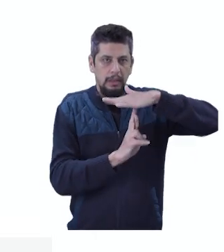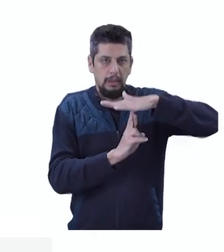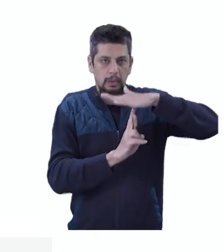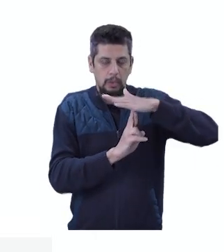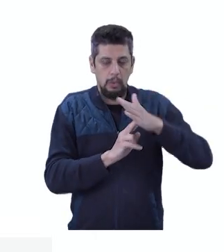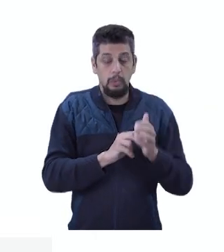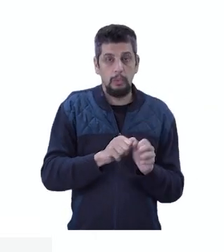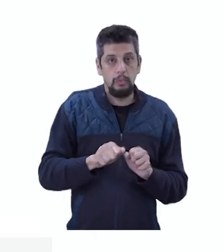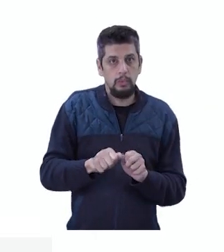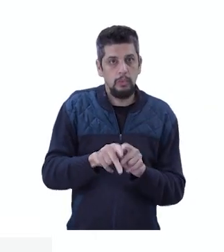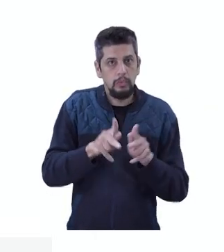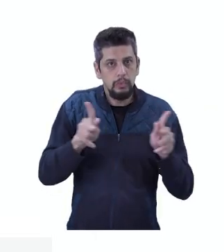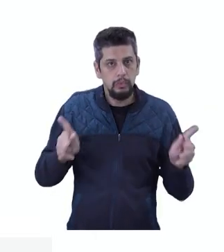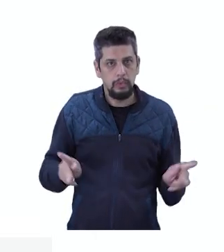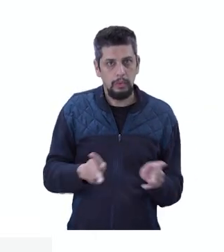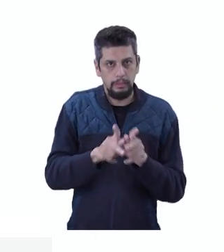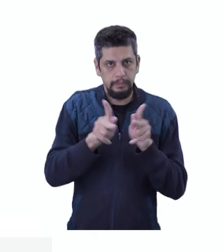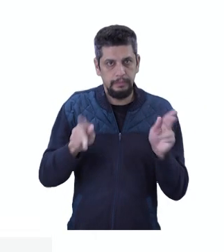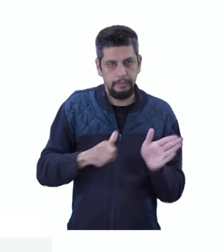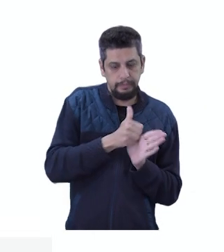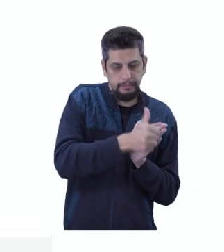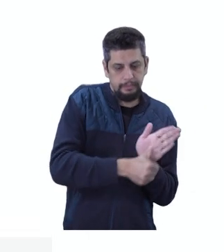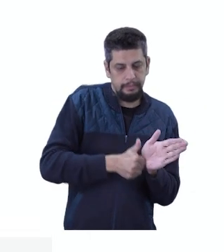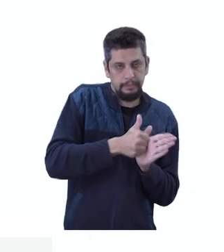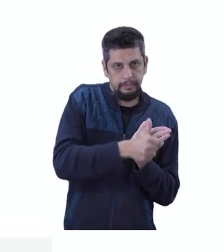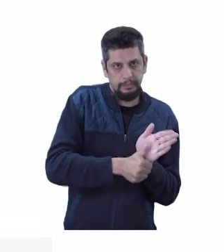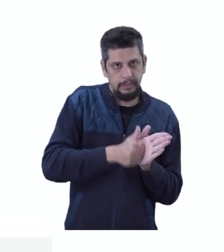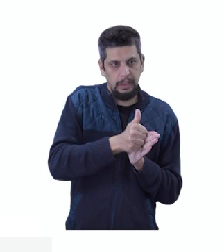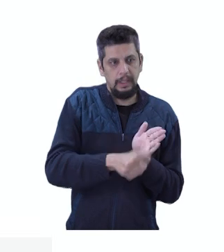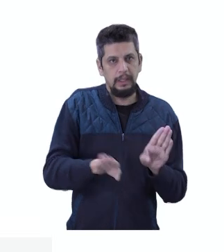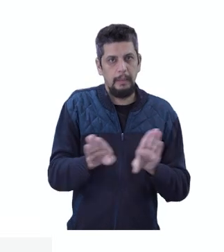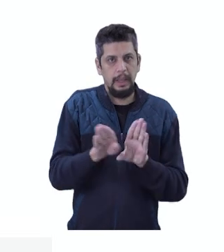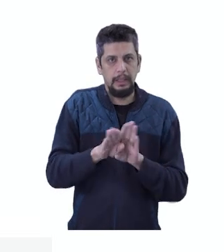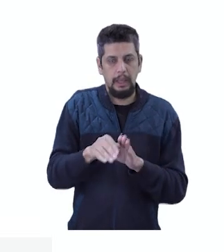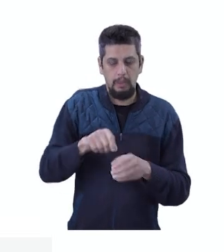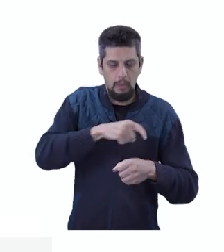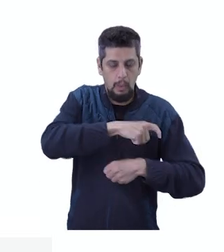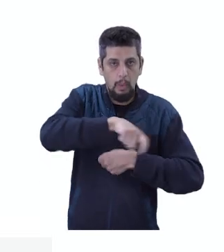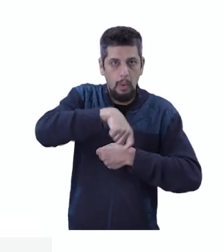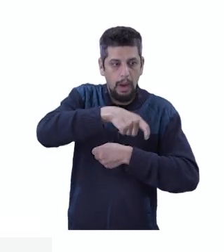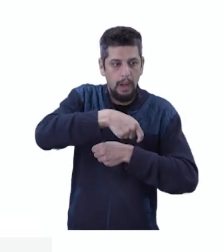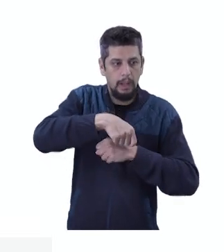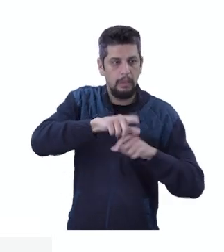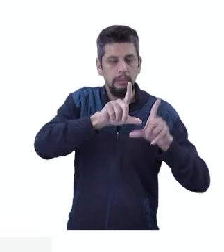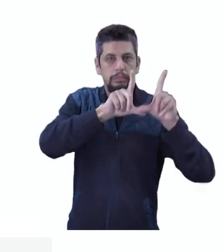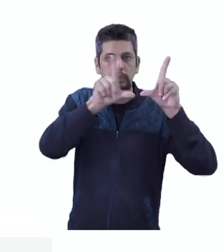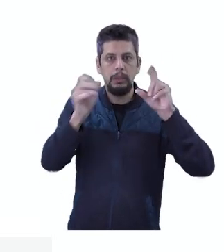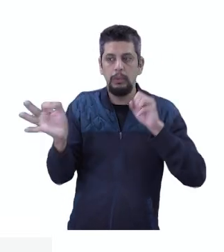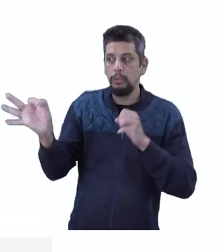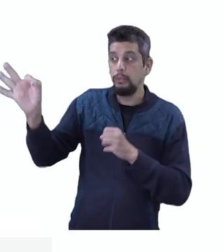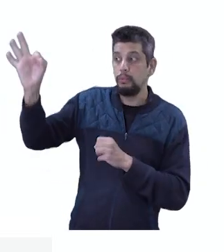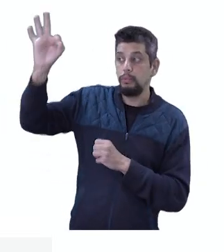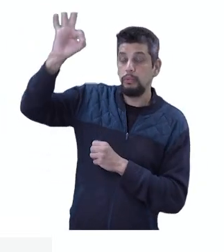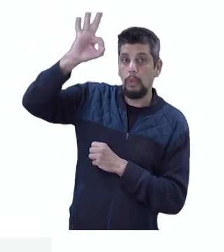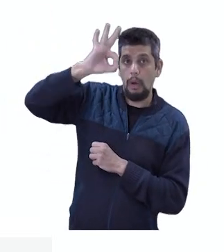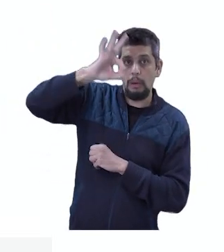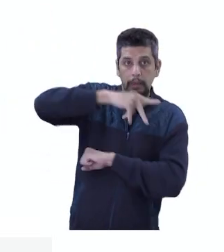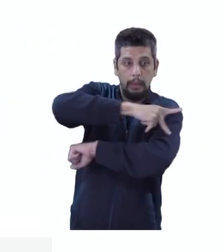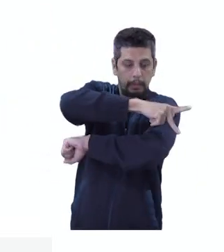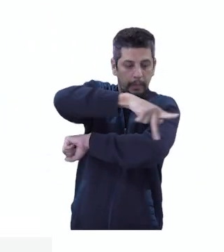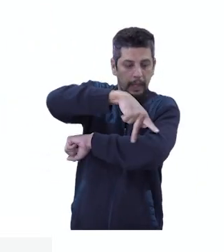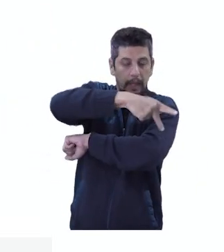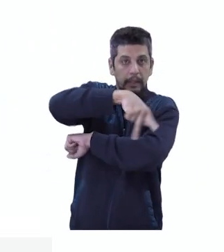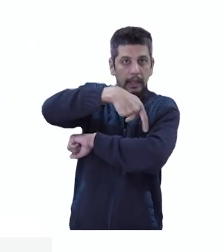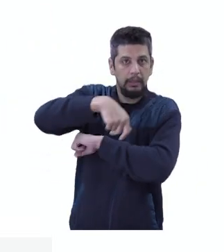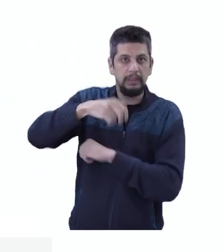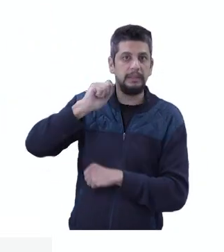do Shopping Estação. Do shopping. O relógio de sol, que fica também na Praça Tiradentes, aqui na tela